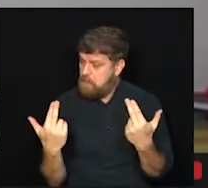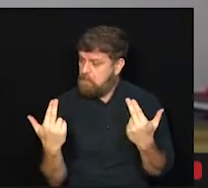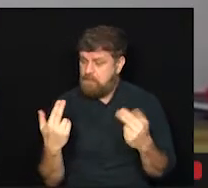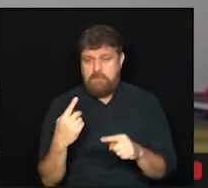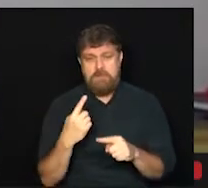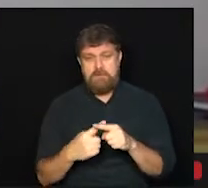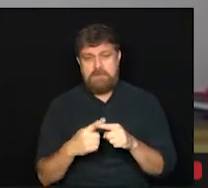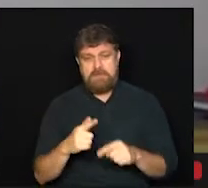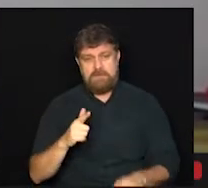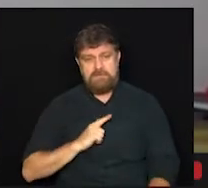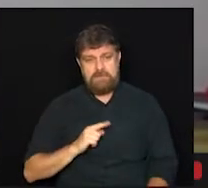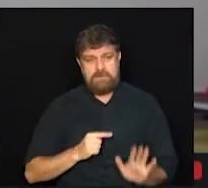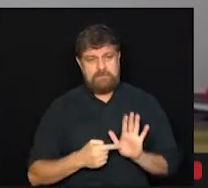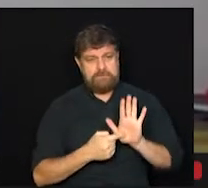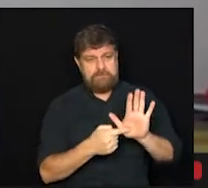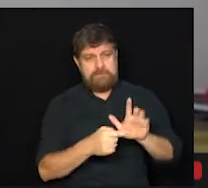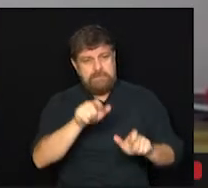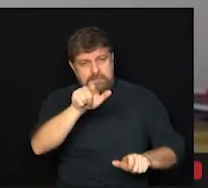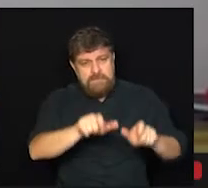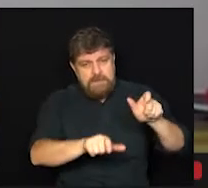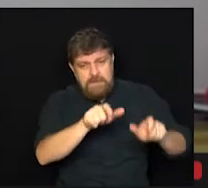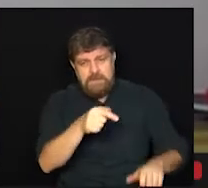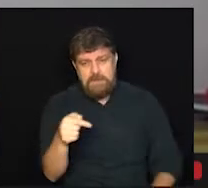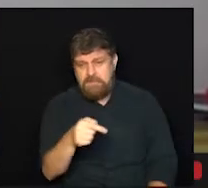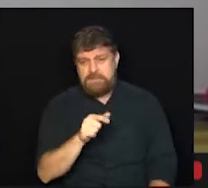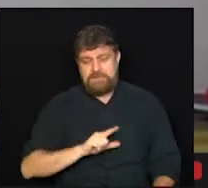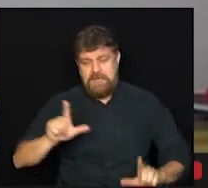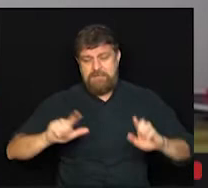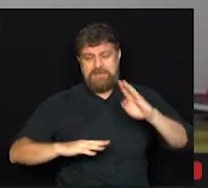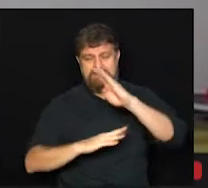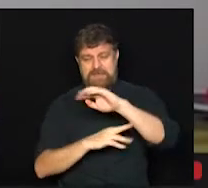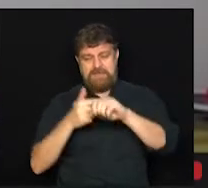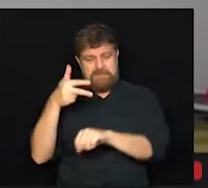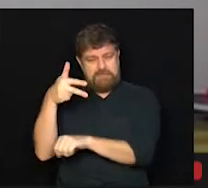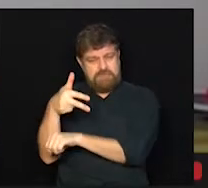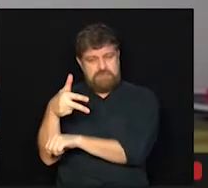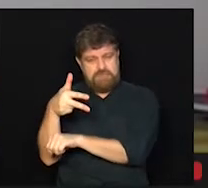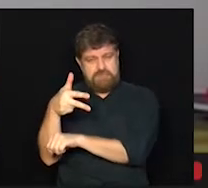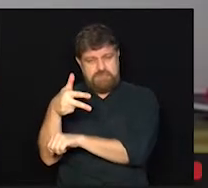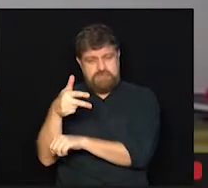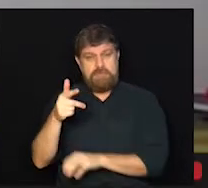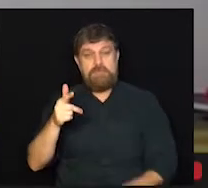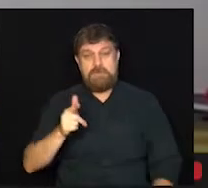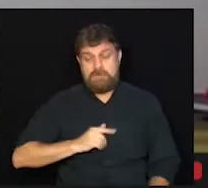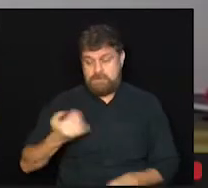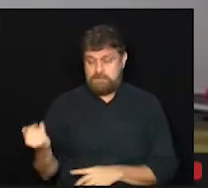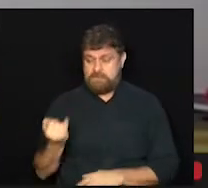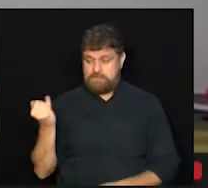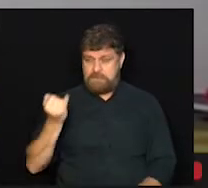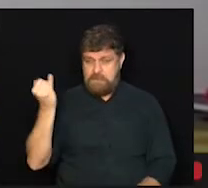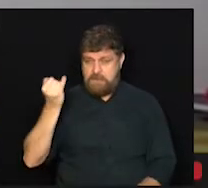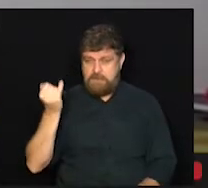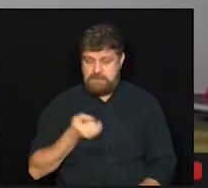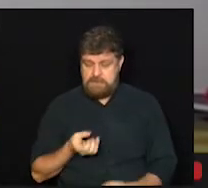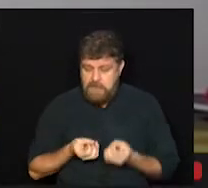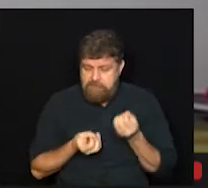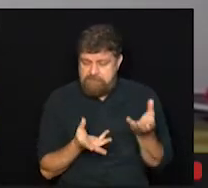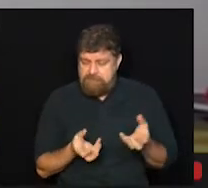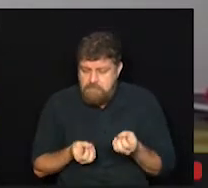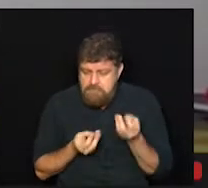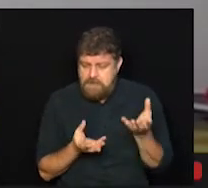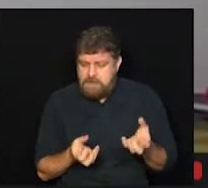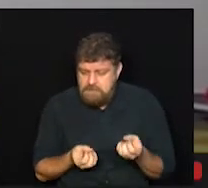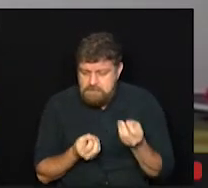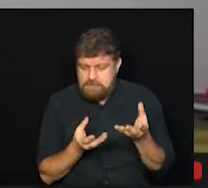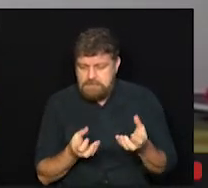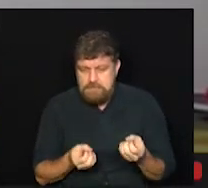à disposição das pessoas através da TV Câmara, né, e é importante este rol de informações